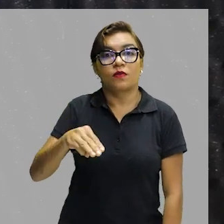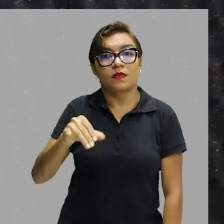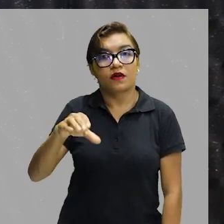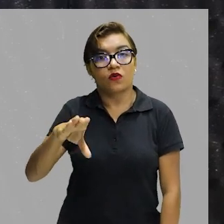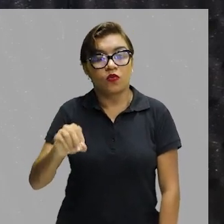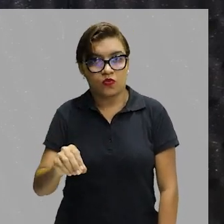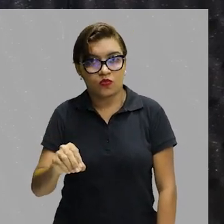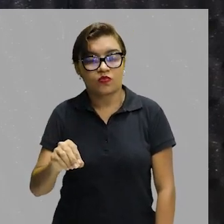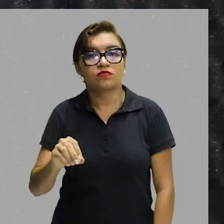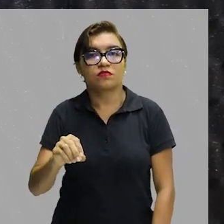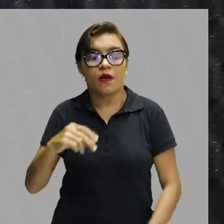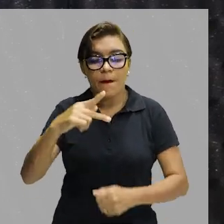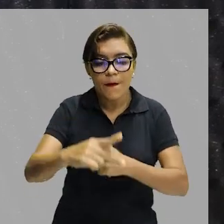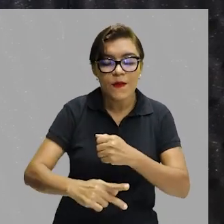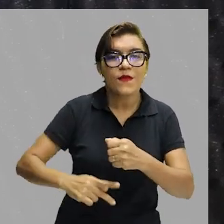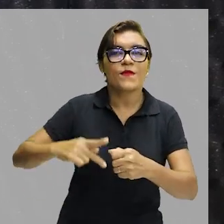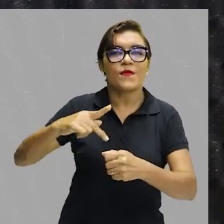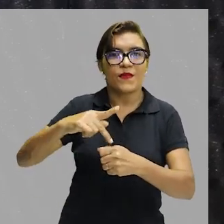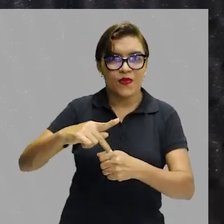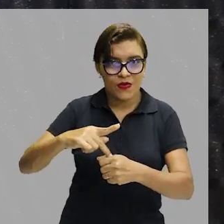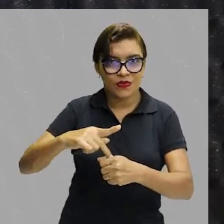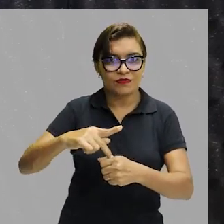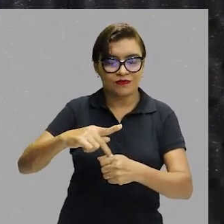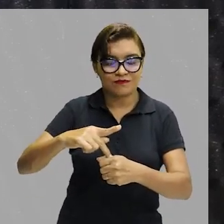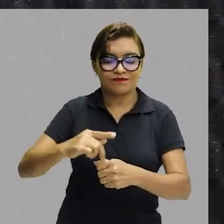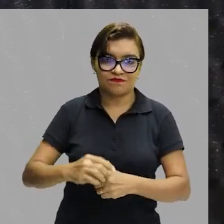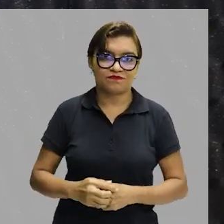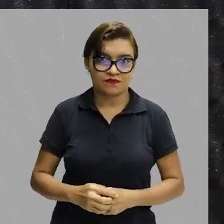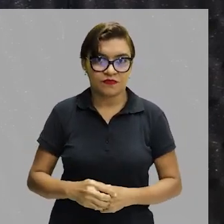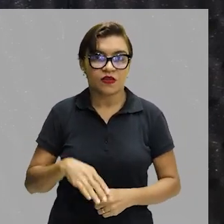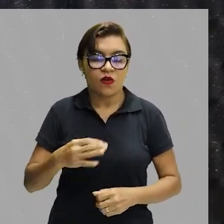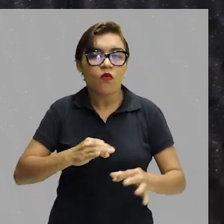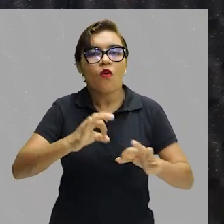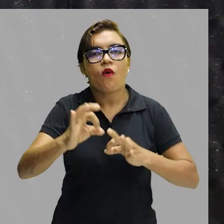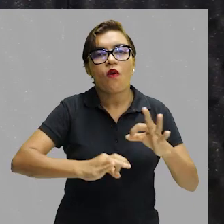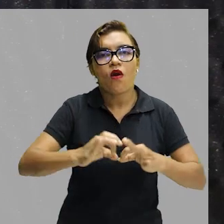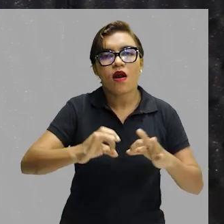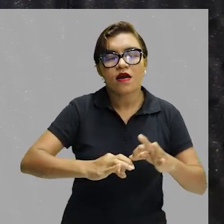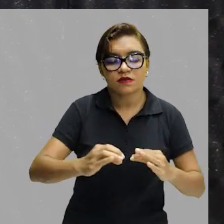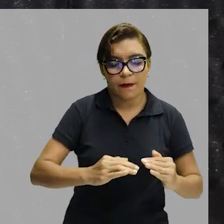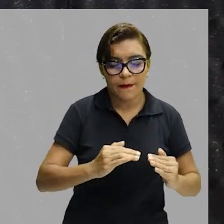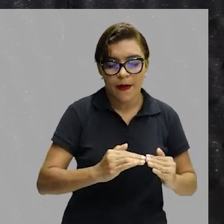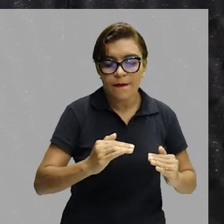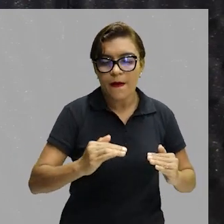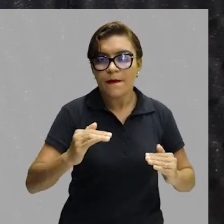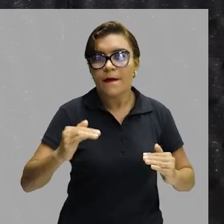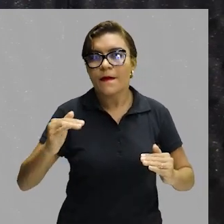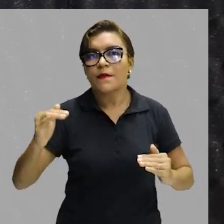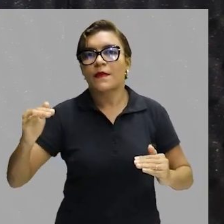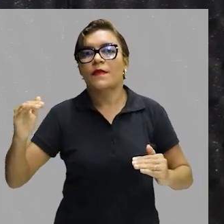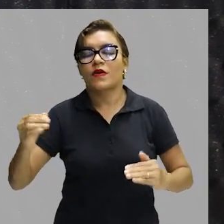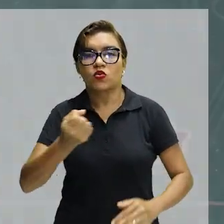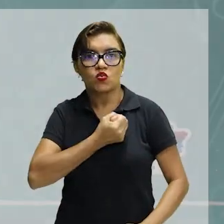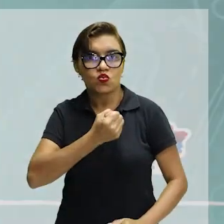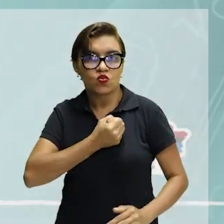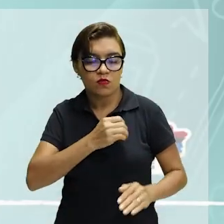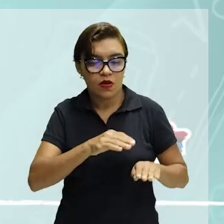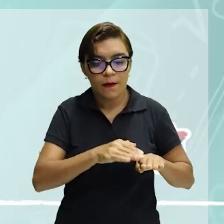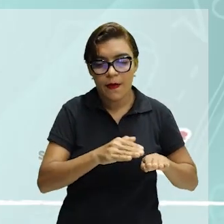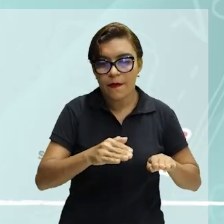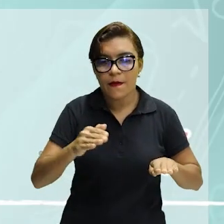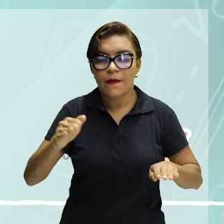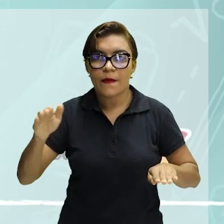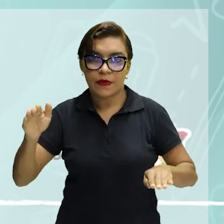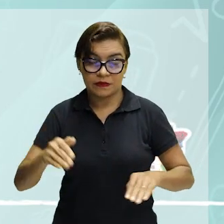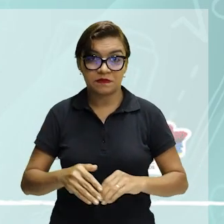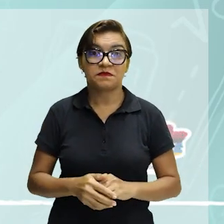prótons. Então, os elementos estão agrupados em ordem crescente de número atômico. Onde nós temos número atômico aqui? Letra